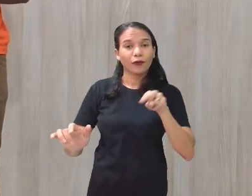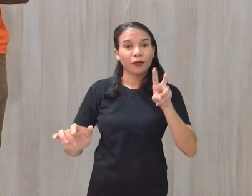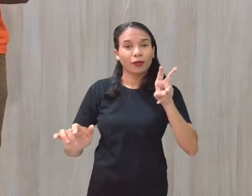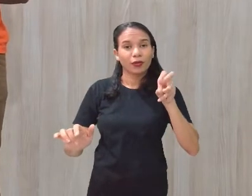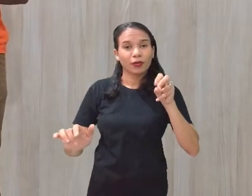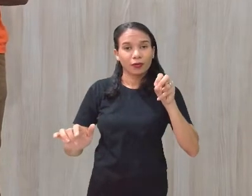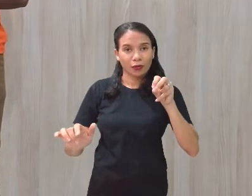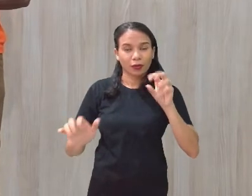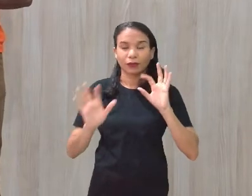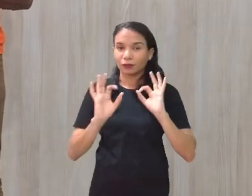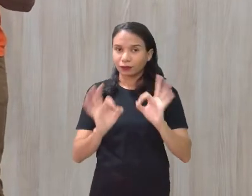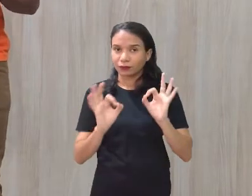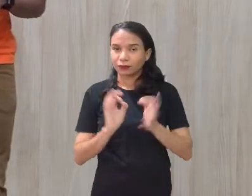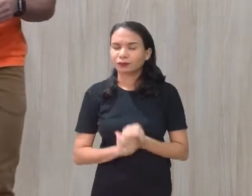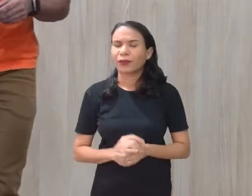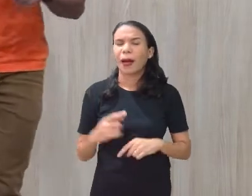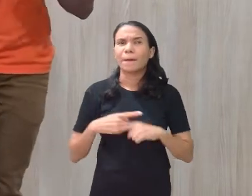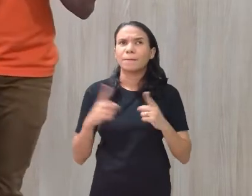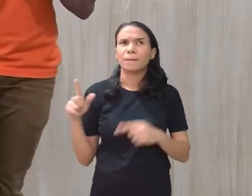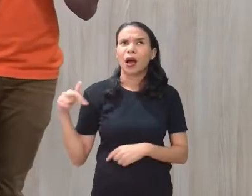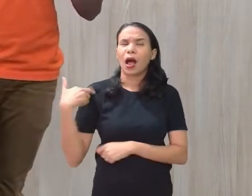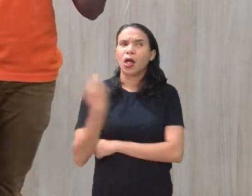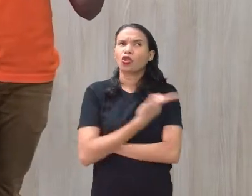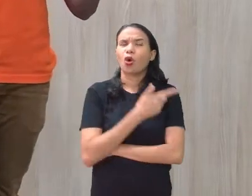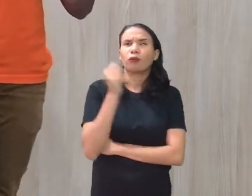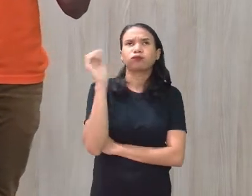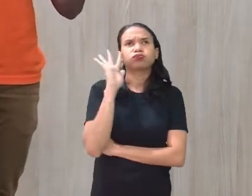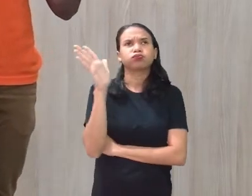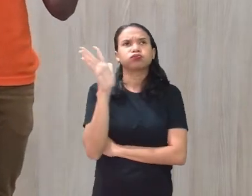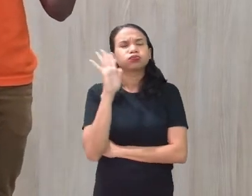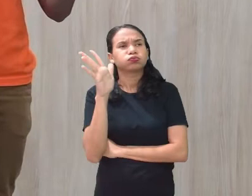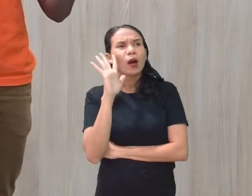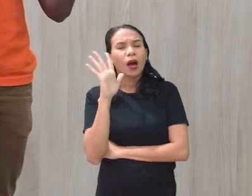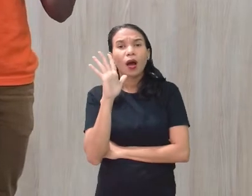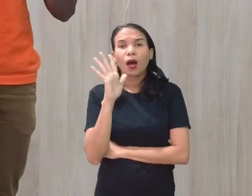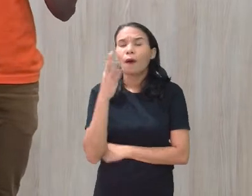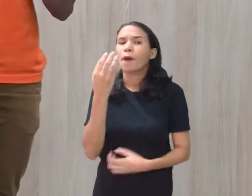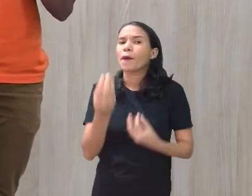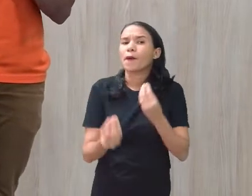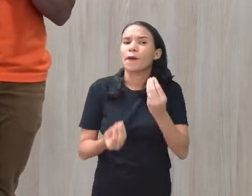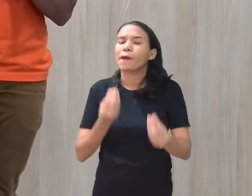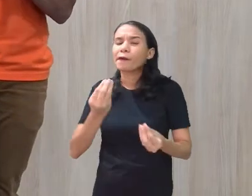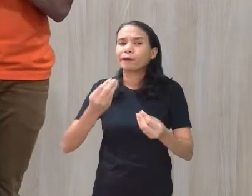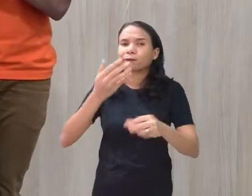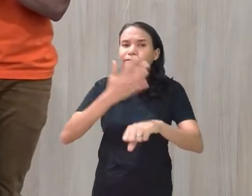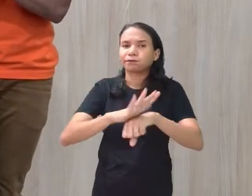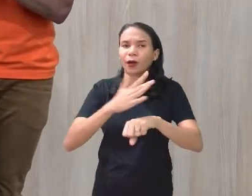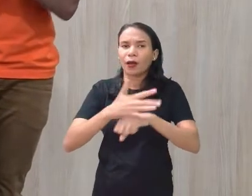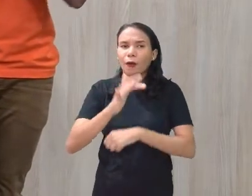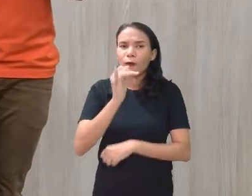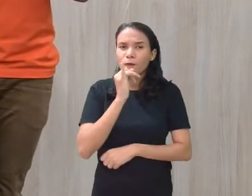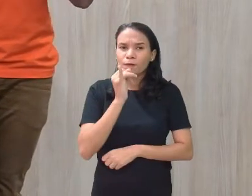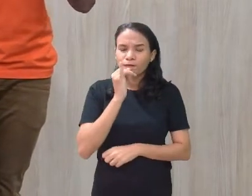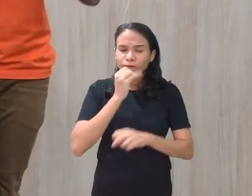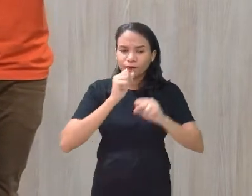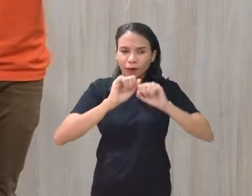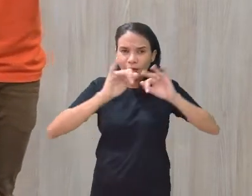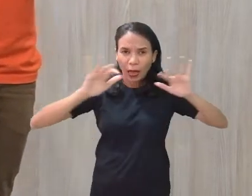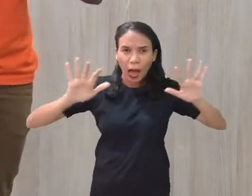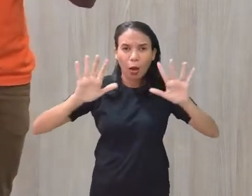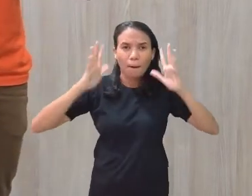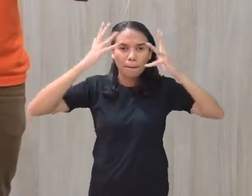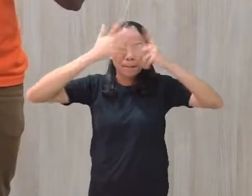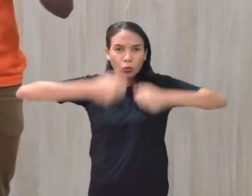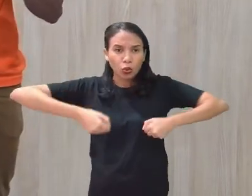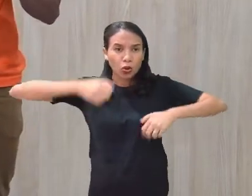2,50, certo? Mas se a gente for montar a divisão, for exemplificar direitinho, bonitinho, armar